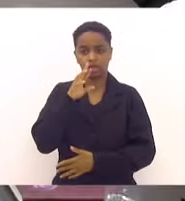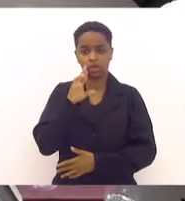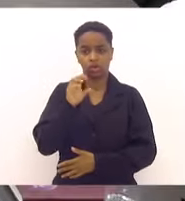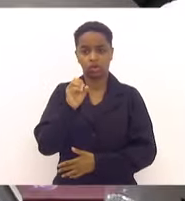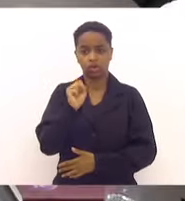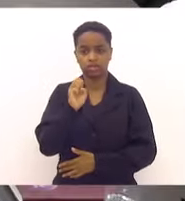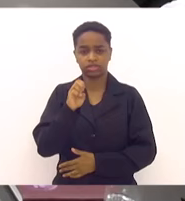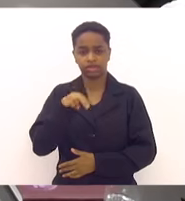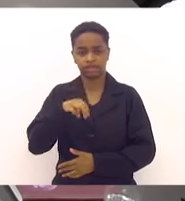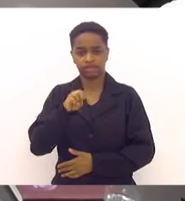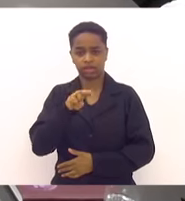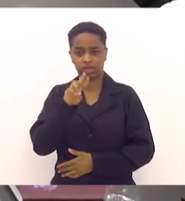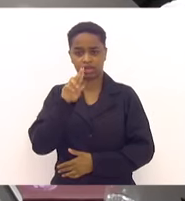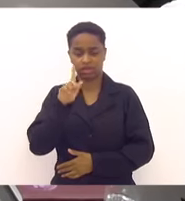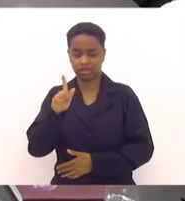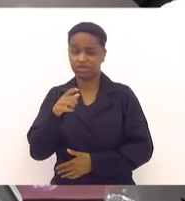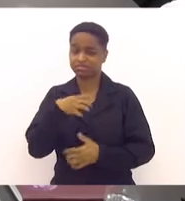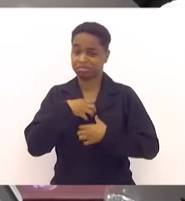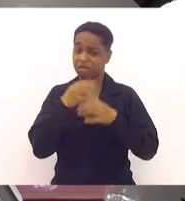vida.